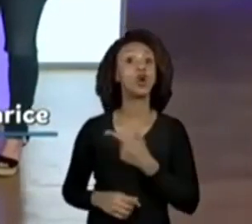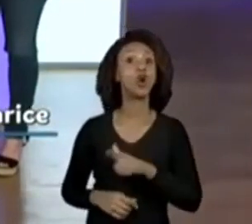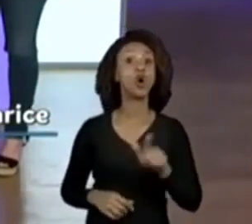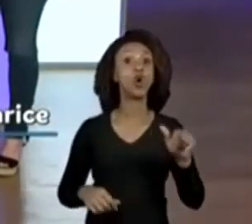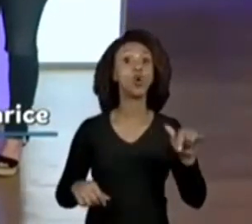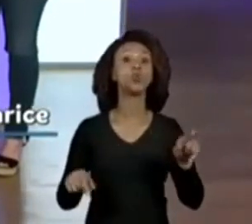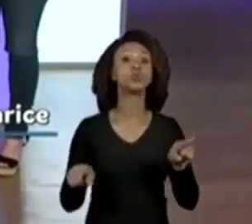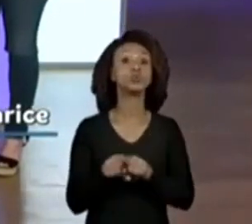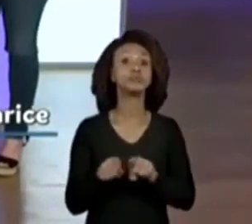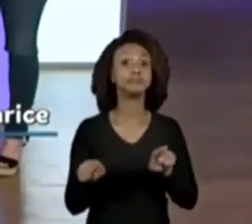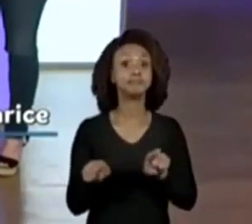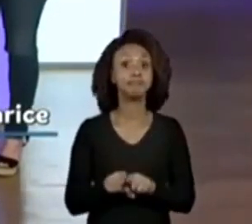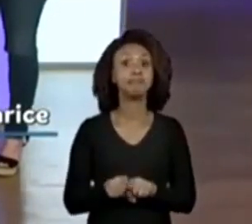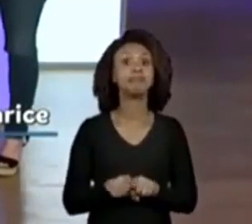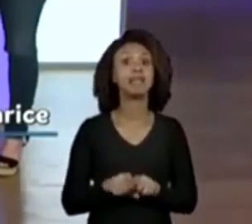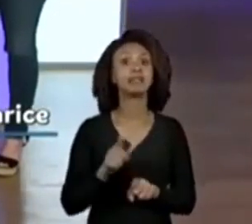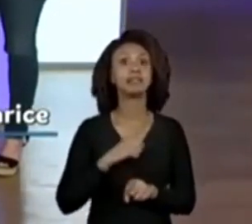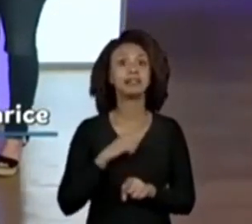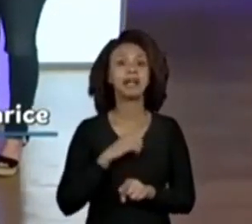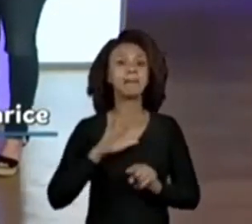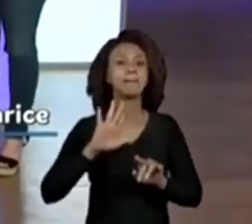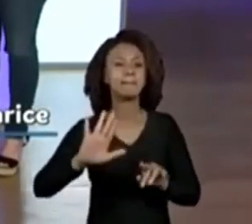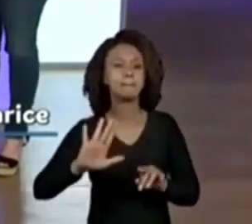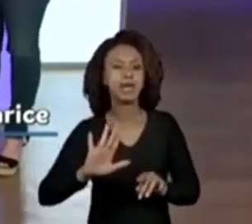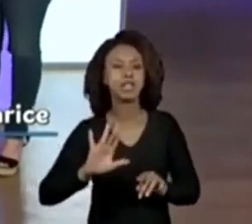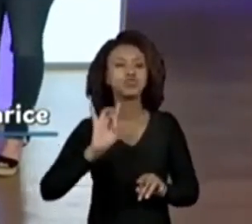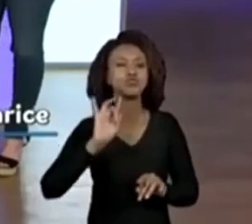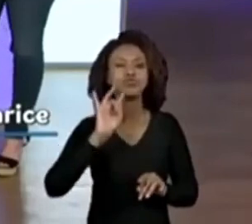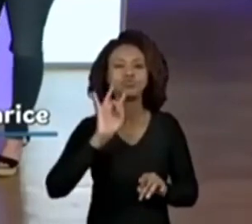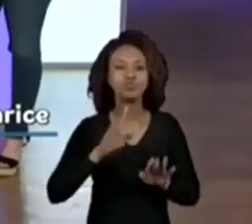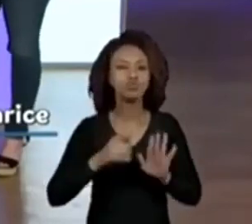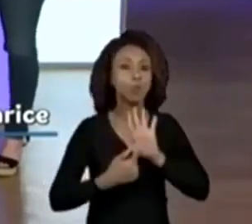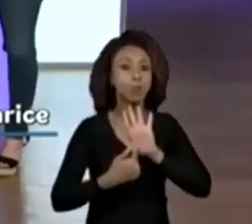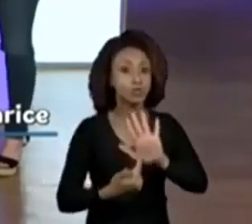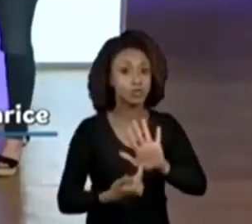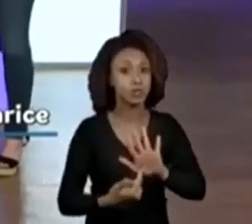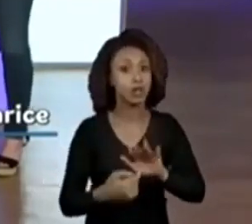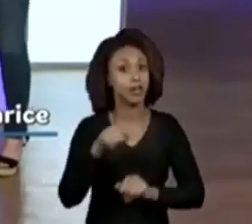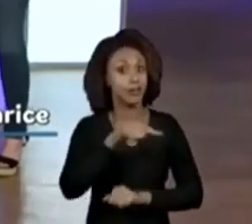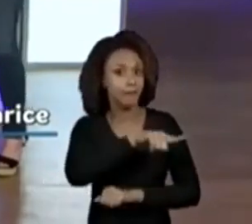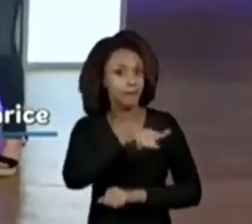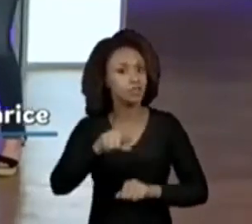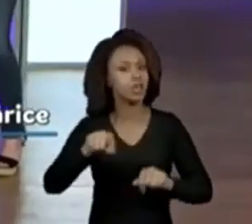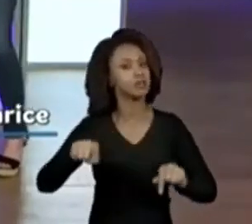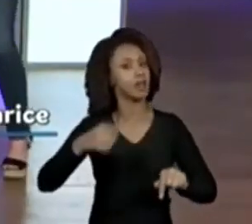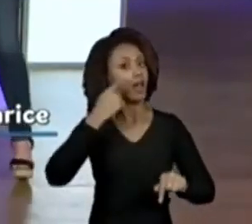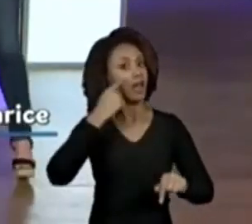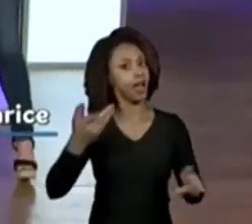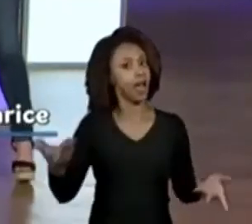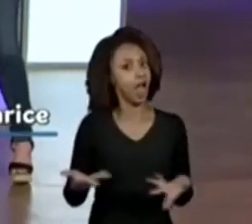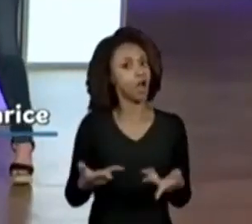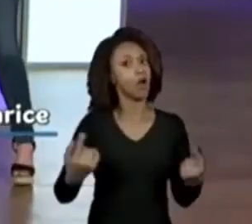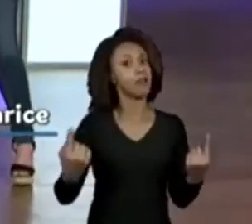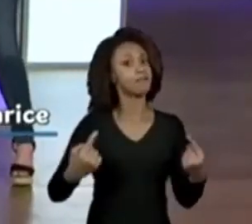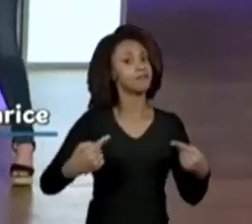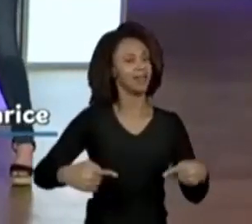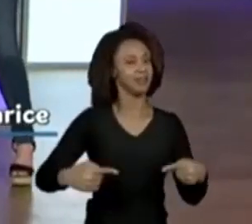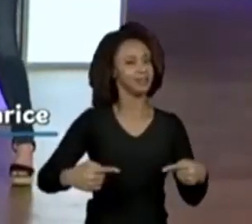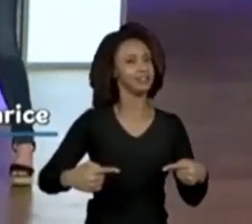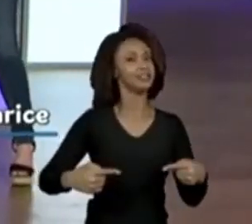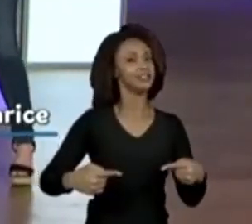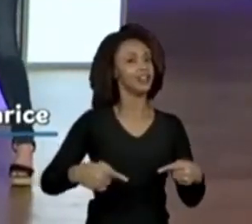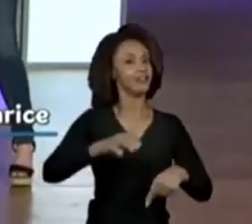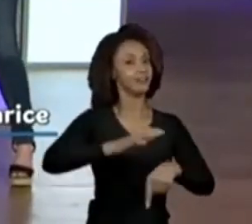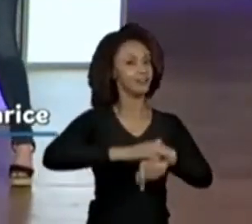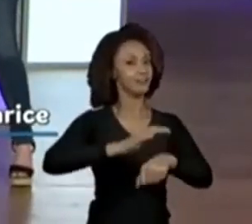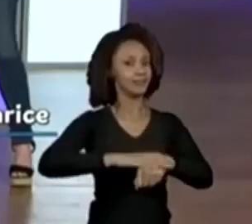situações, problema aqui, mas eu só vou mostrar para vocês e fica como desafio aí, tá bom? Então, o